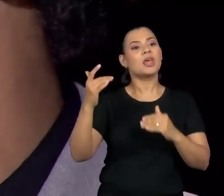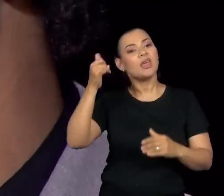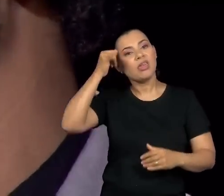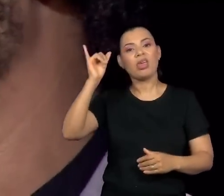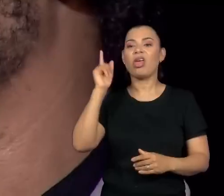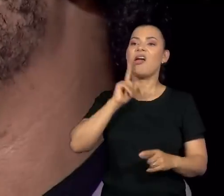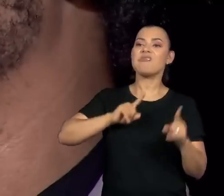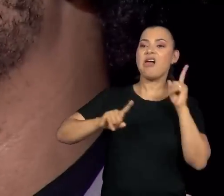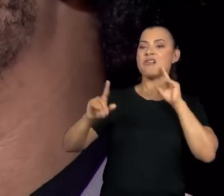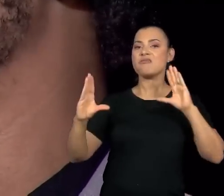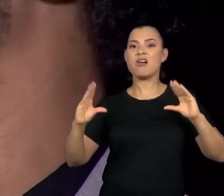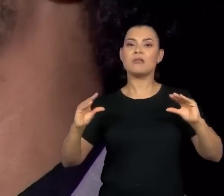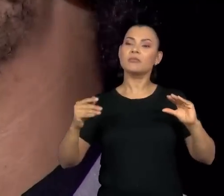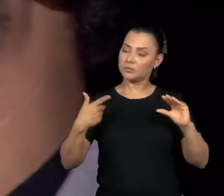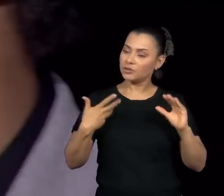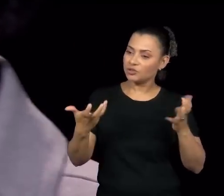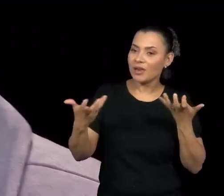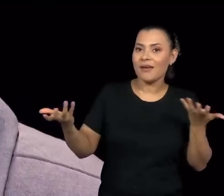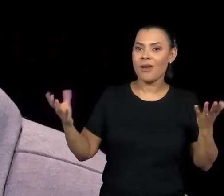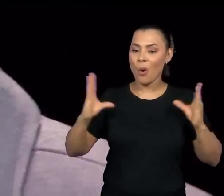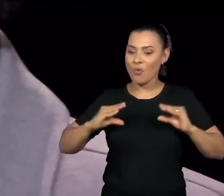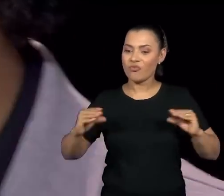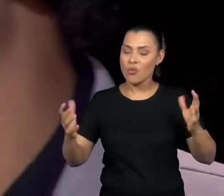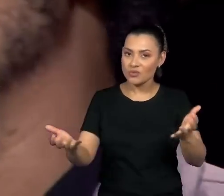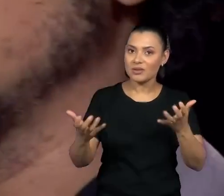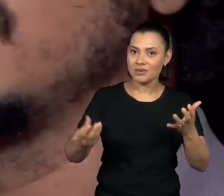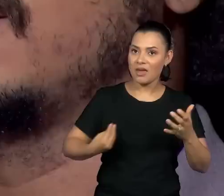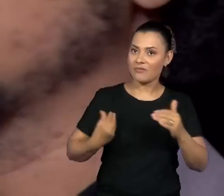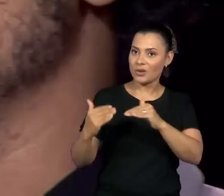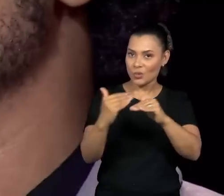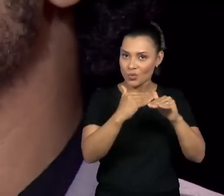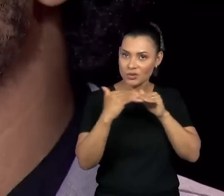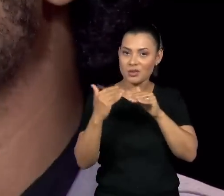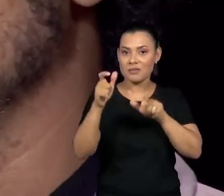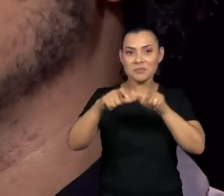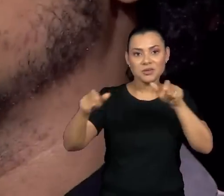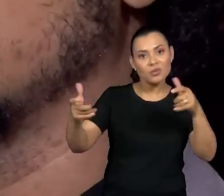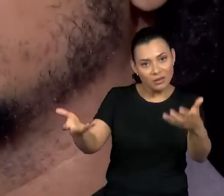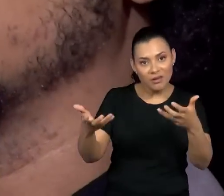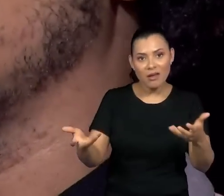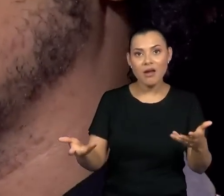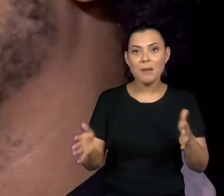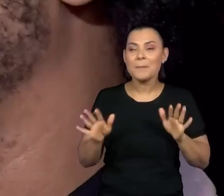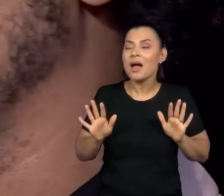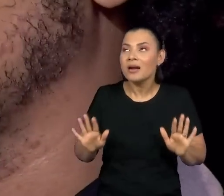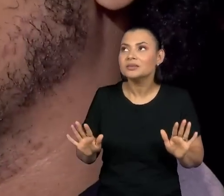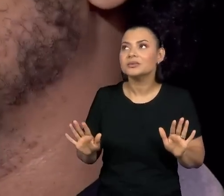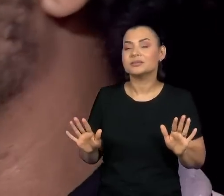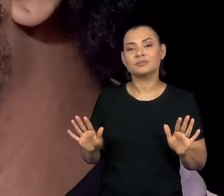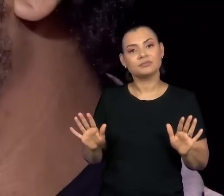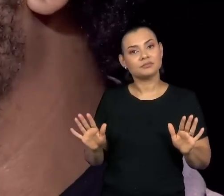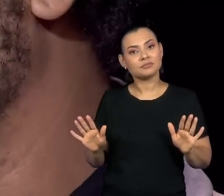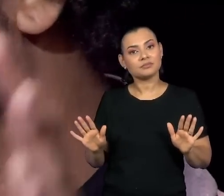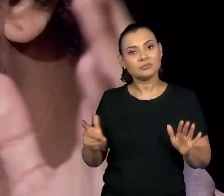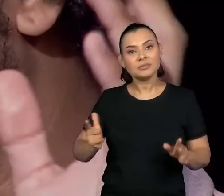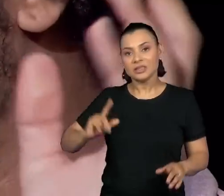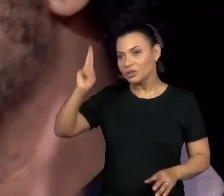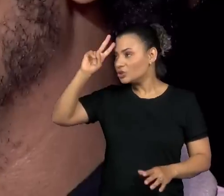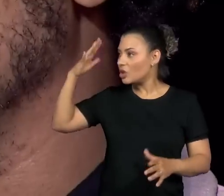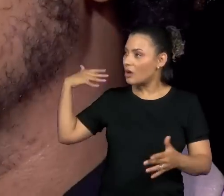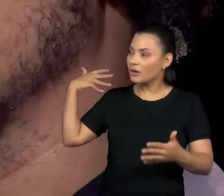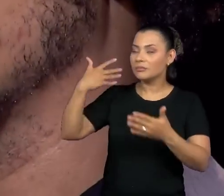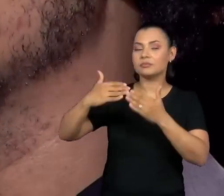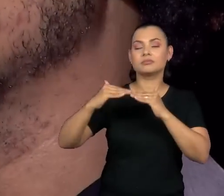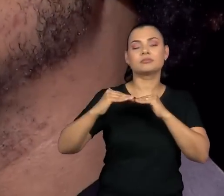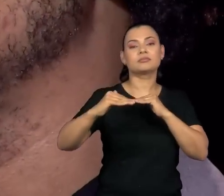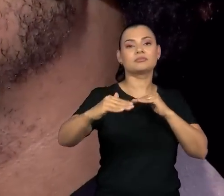um conforto, não ser hipócrita para dizer que a gente não quer uma equidade entre as pessoas, ter uma história de maneira